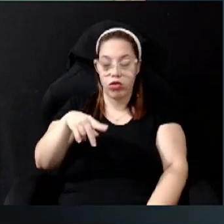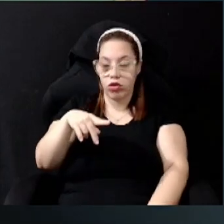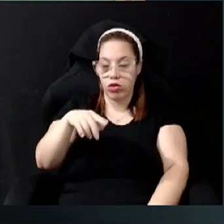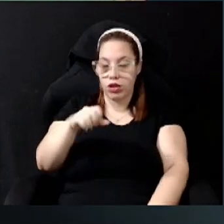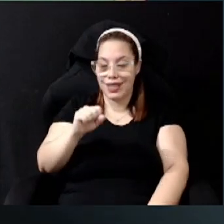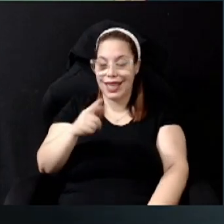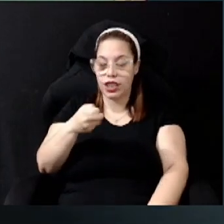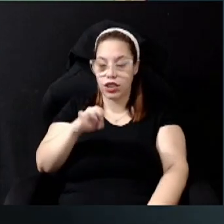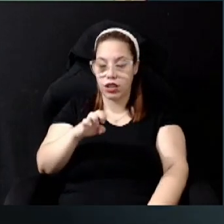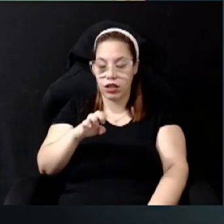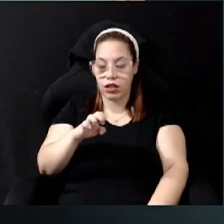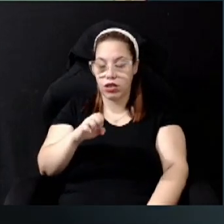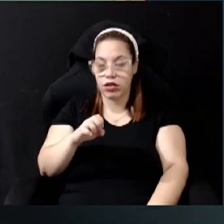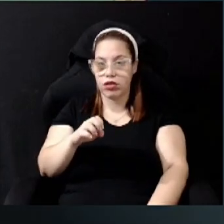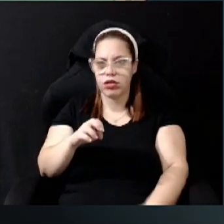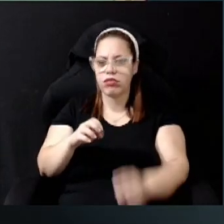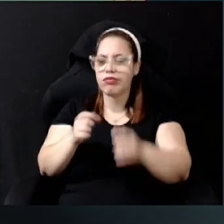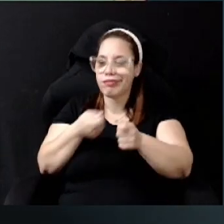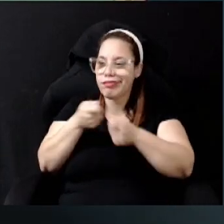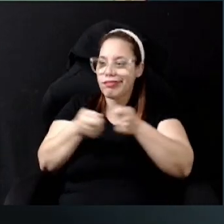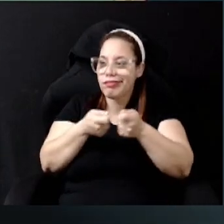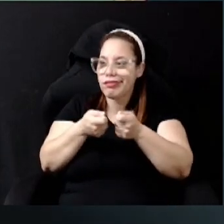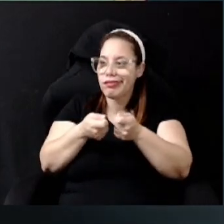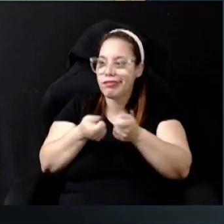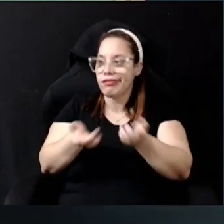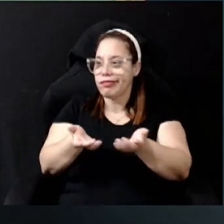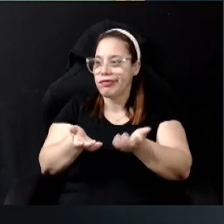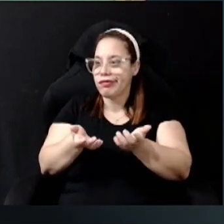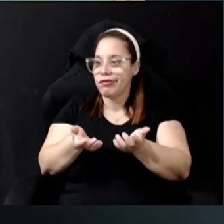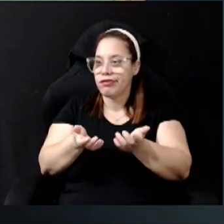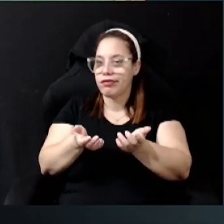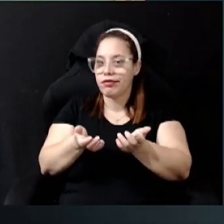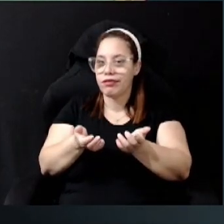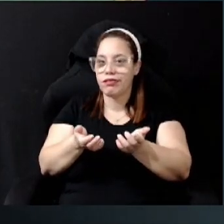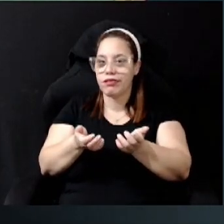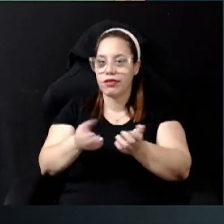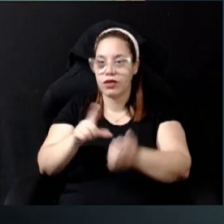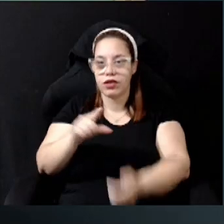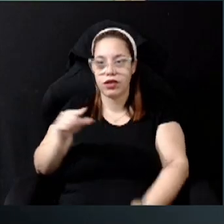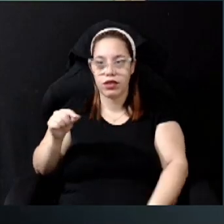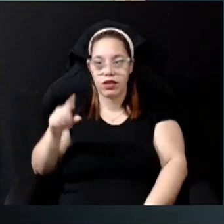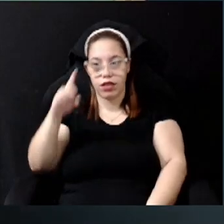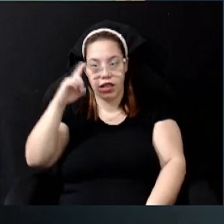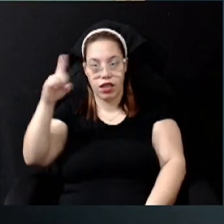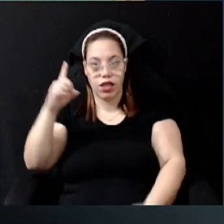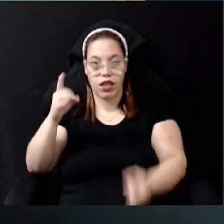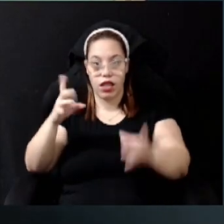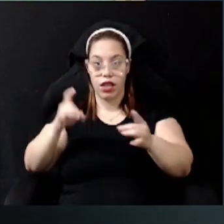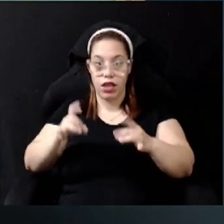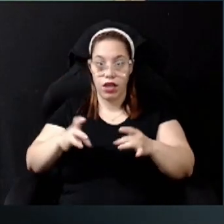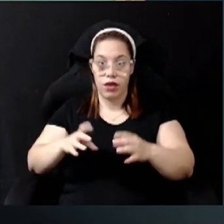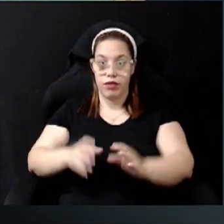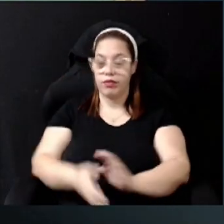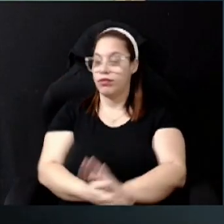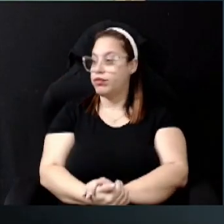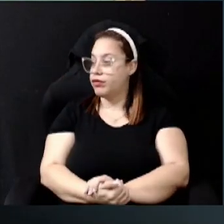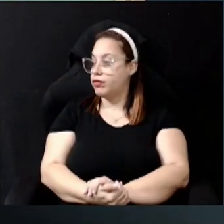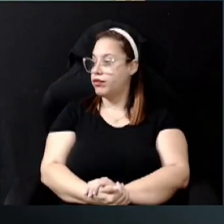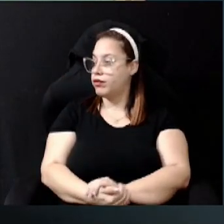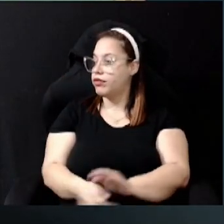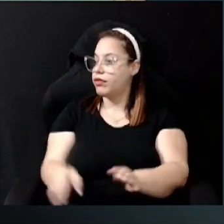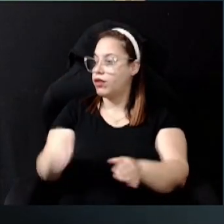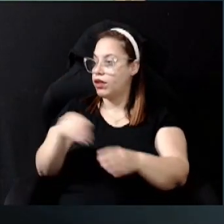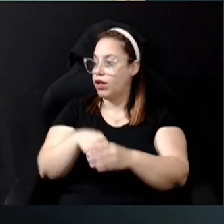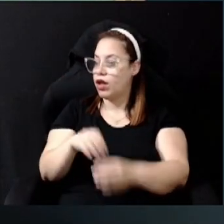esses itens que faz com que eu me mantenha, mesmo fora das datas sazonais, a gente consiga se manter. E você entrou no e-commerce ou